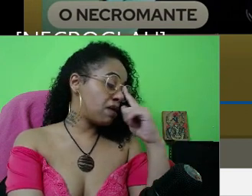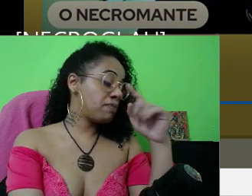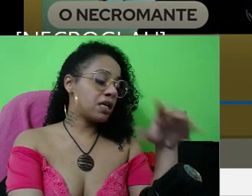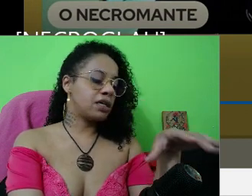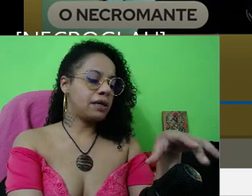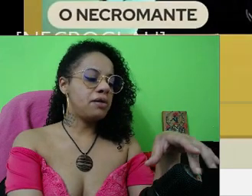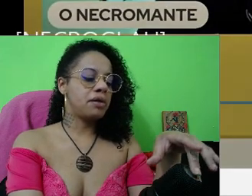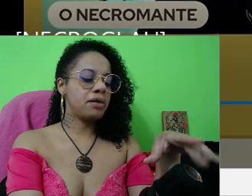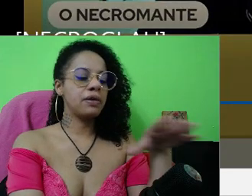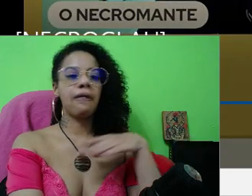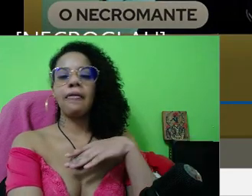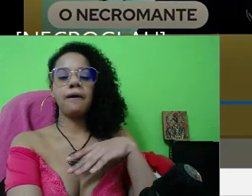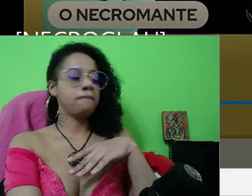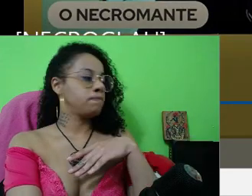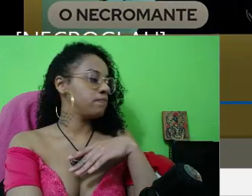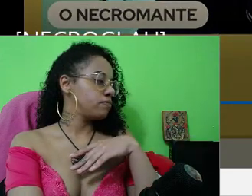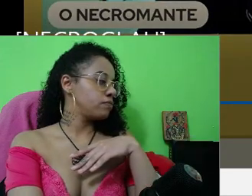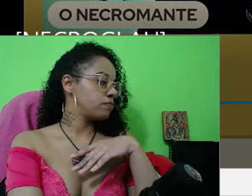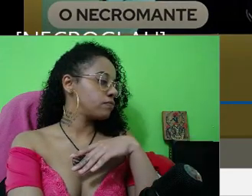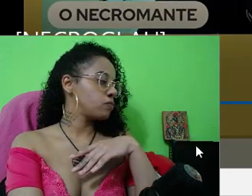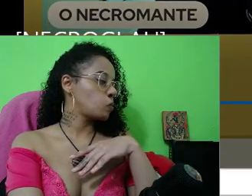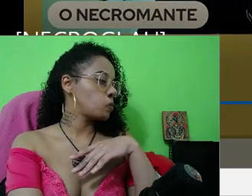Pomar também é uma pessoa bem bacana